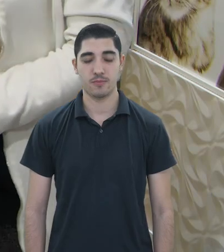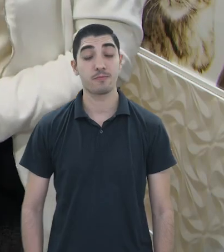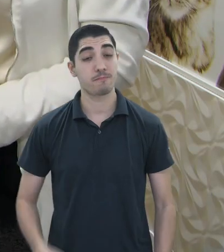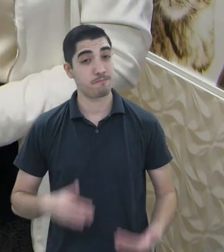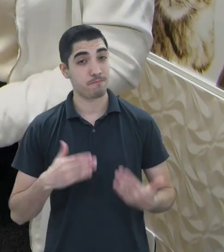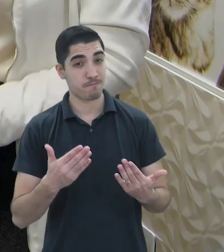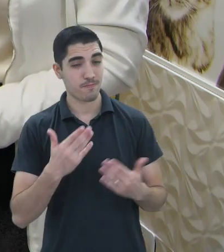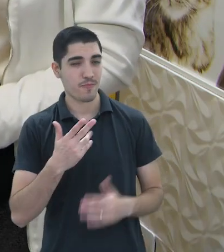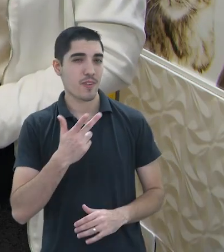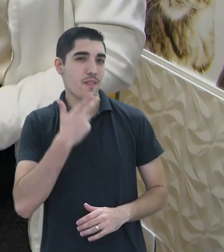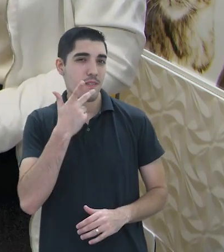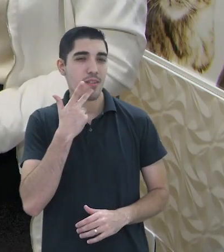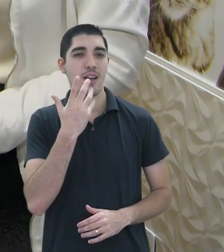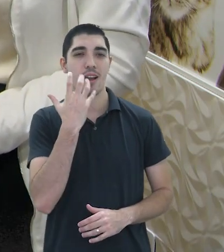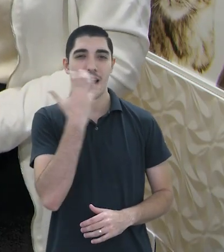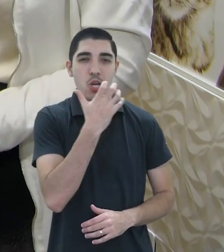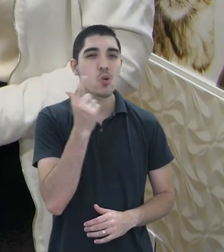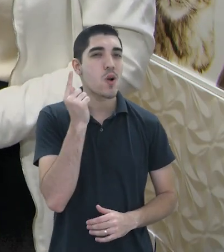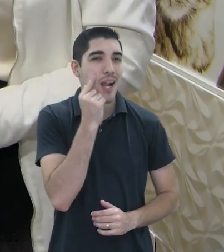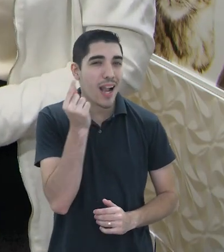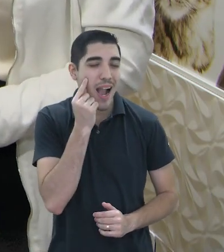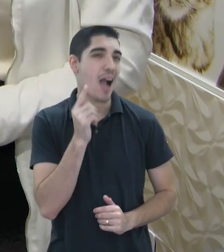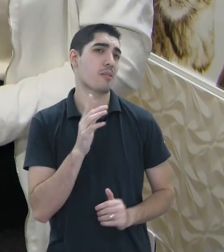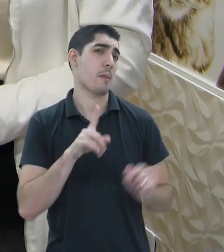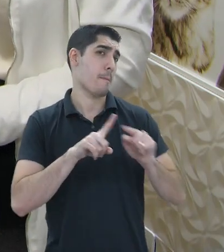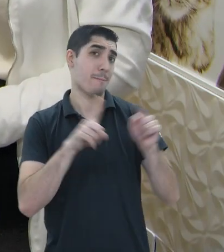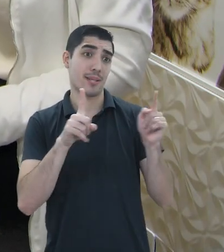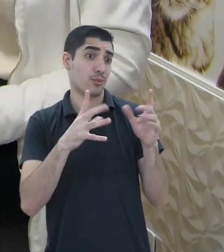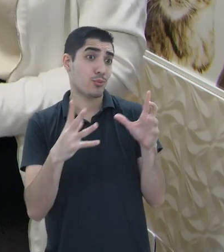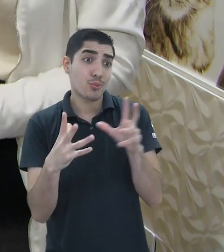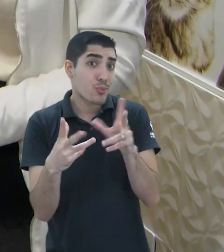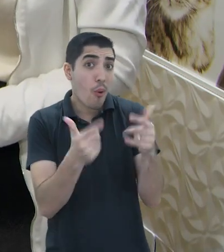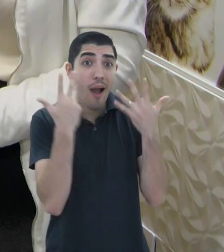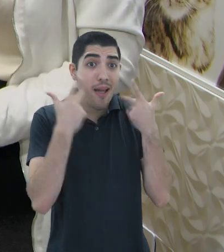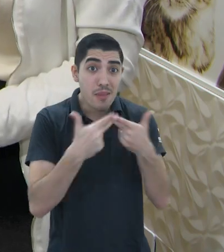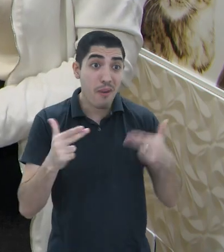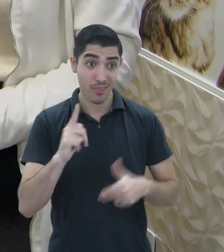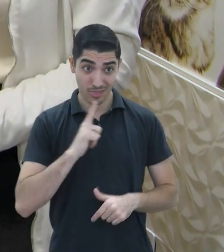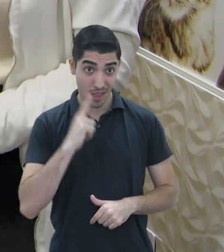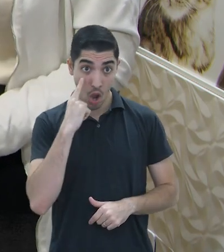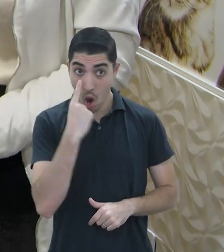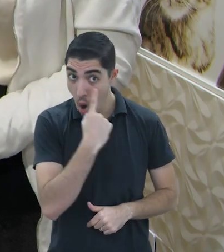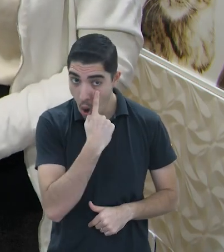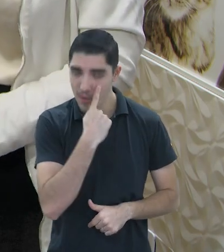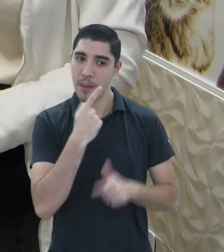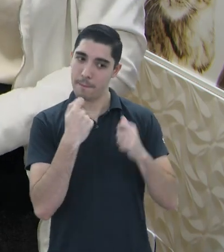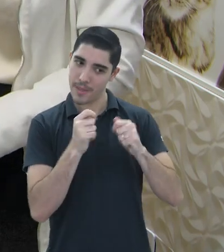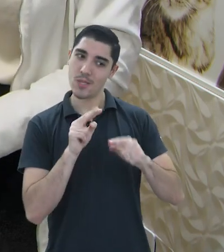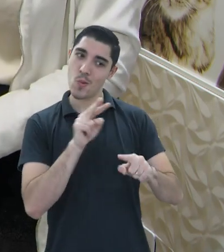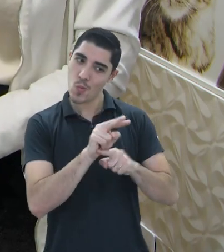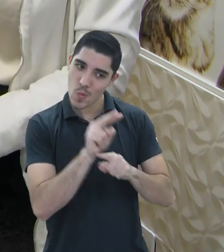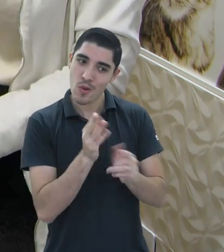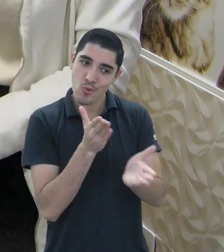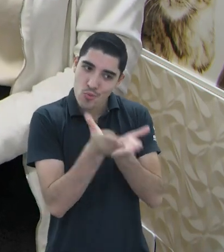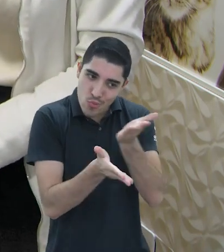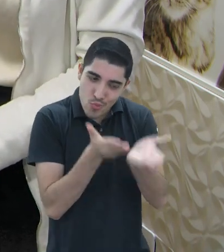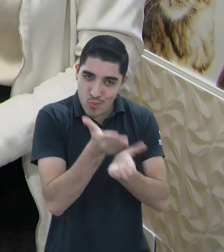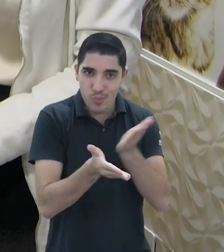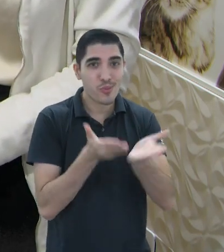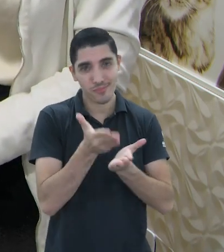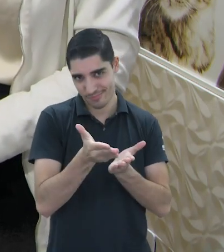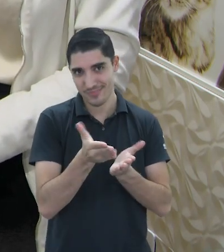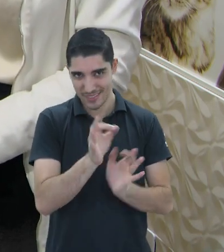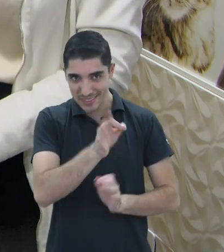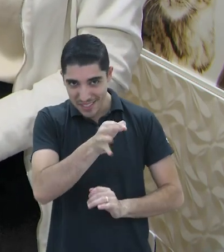está falando bastante de cachorro e gato, mas na verdade todo bicho que tem olho vai precisar de alguma atenção nesse sentido em